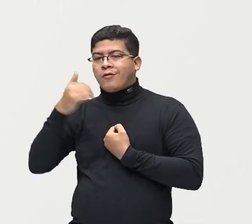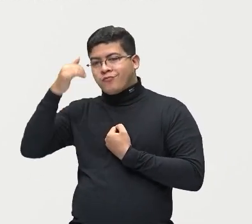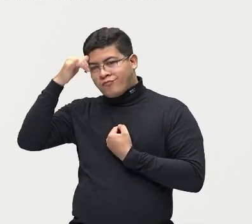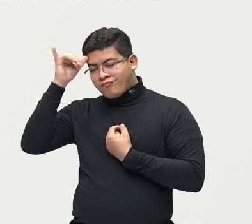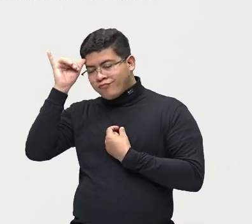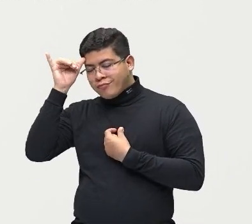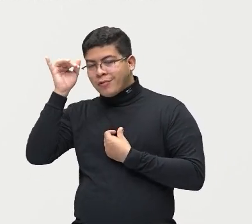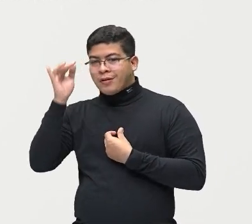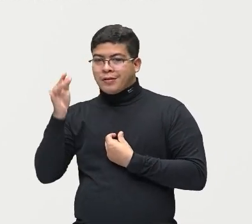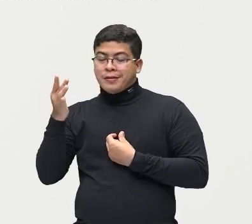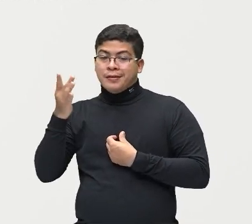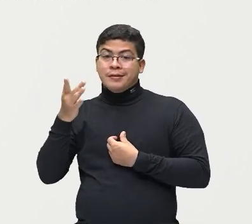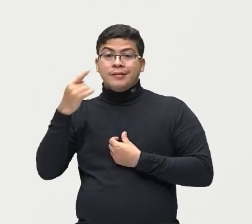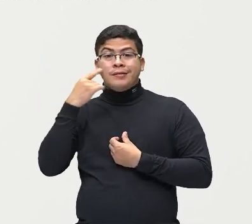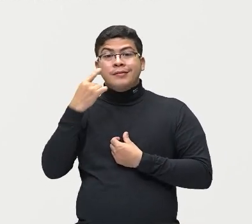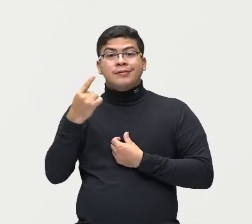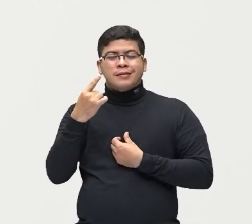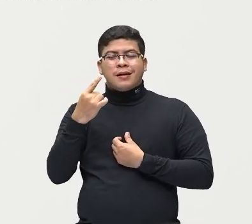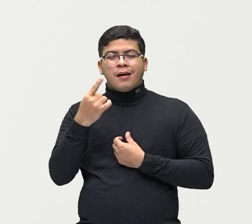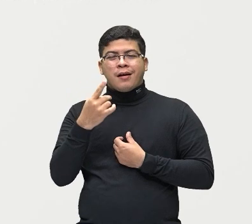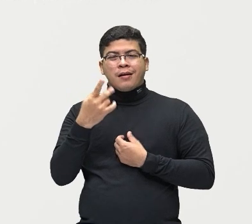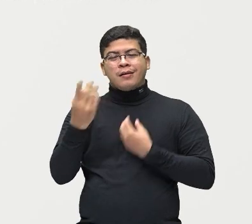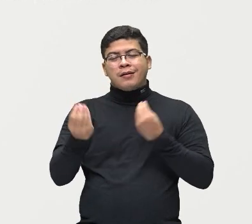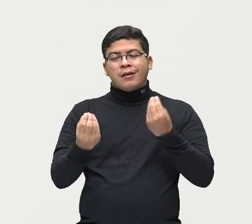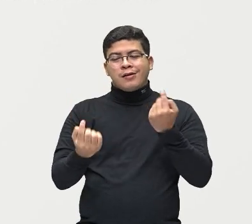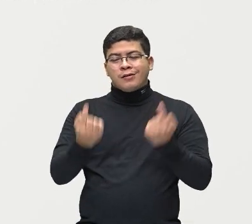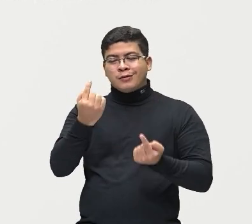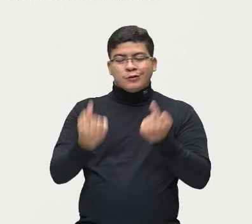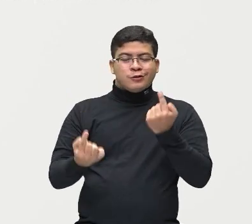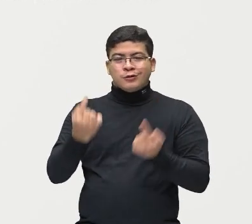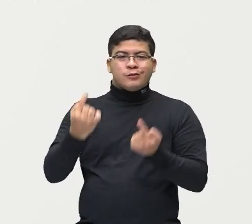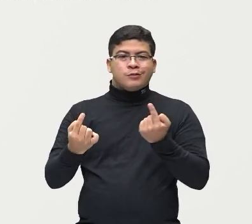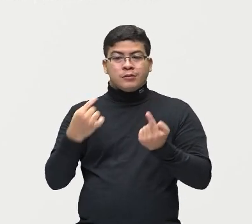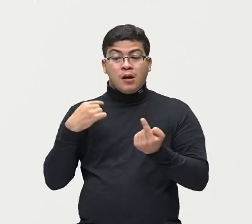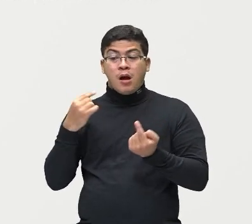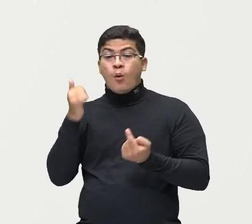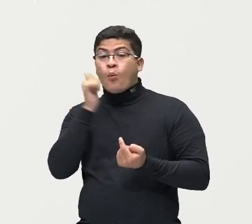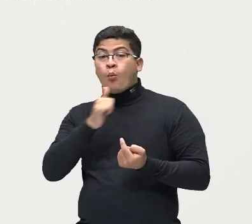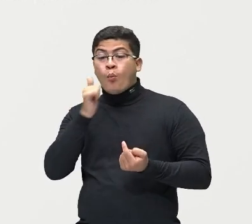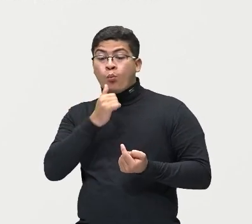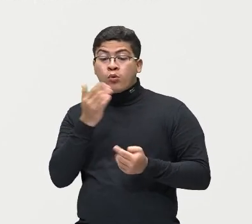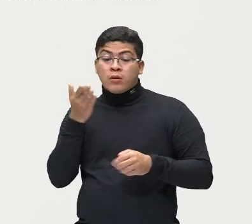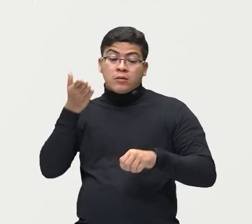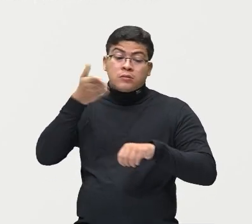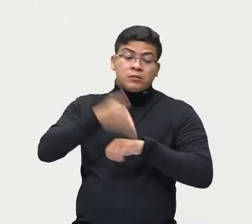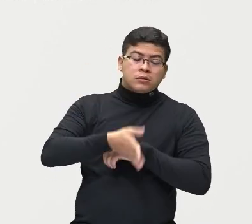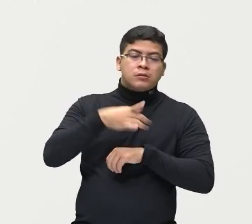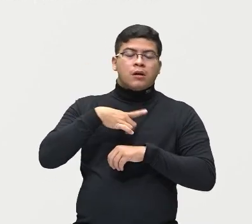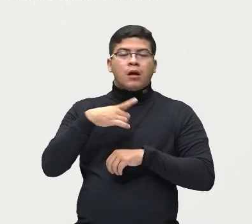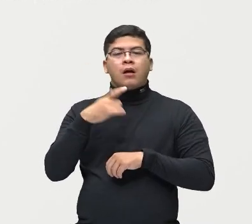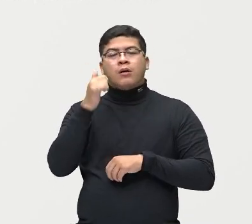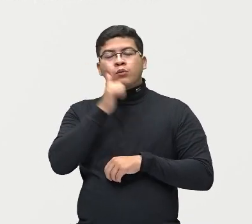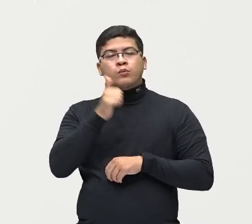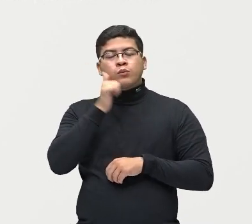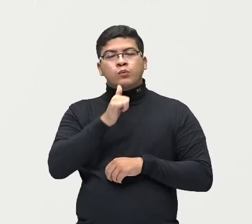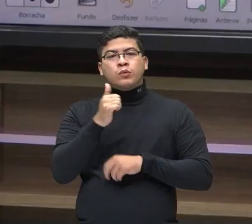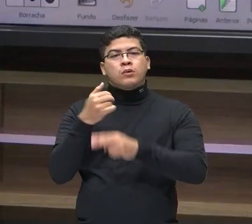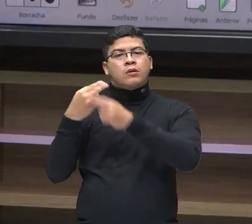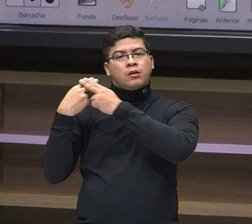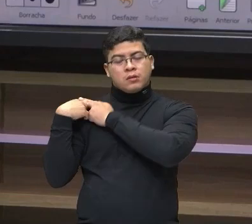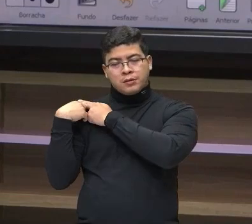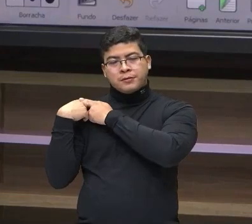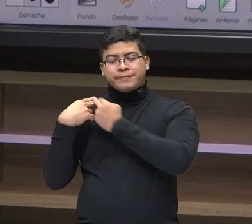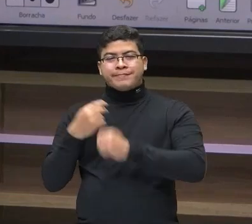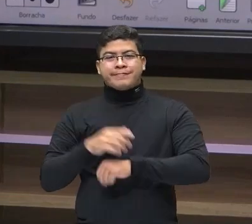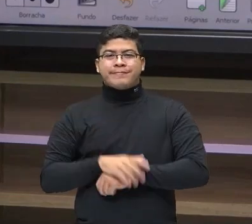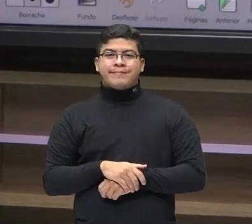observar essa relação das mulheres que trabalhavam diretamente ali retirando o leite das tetas das vacas, tá